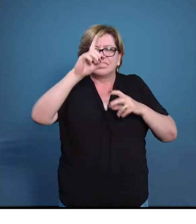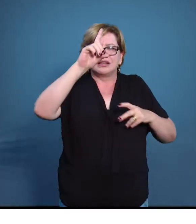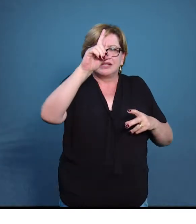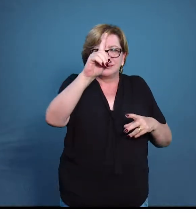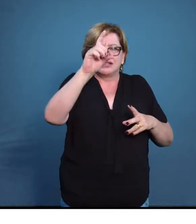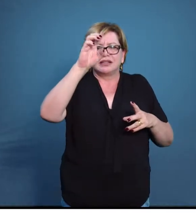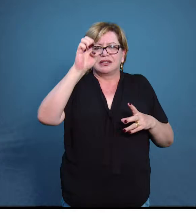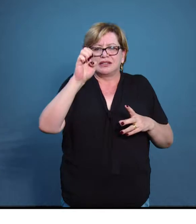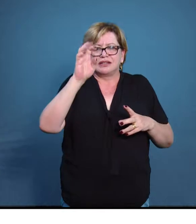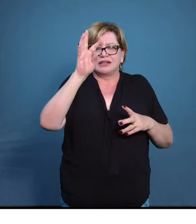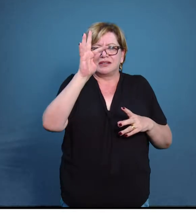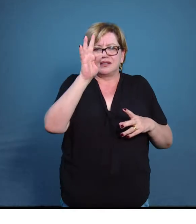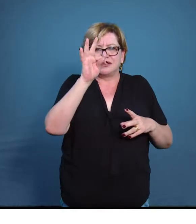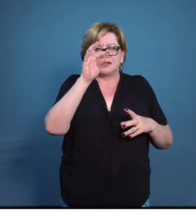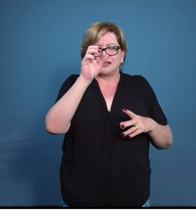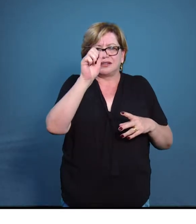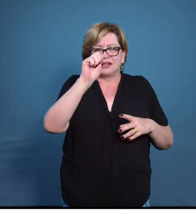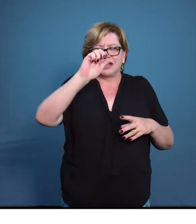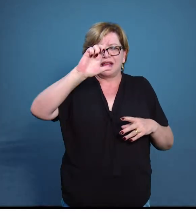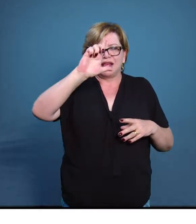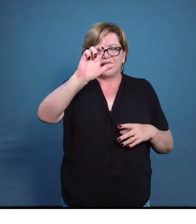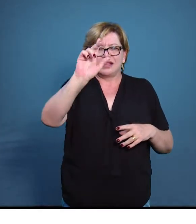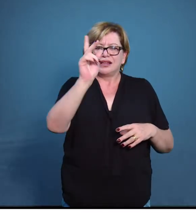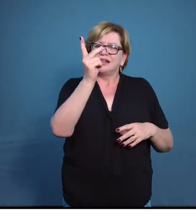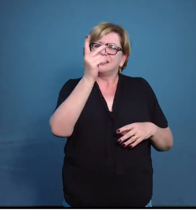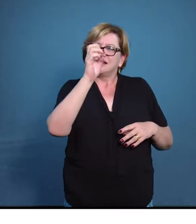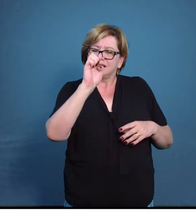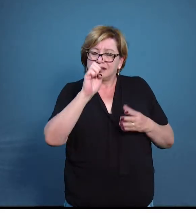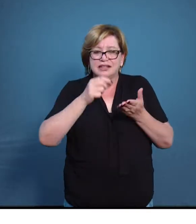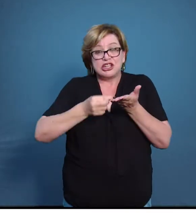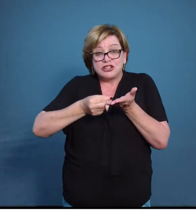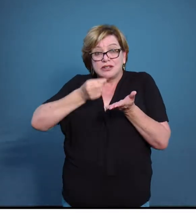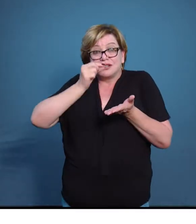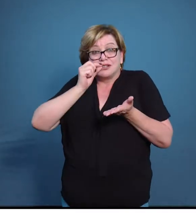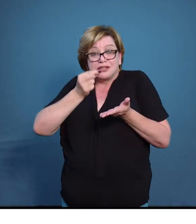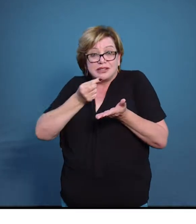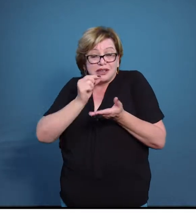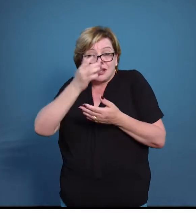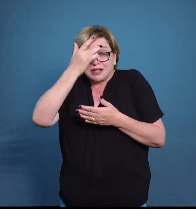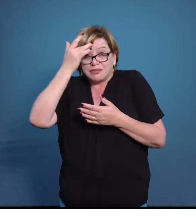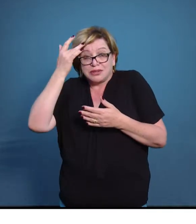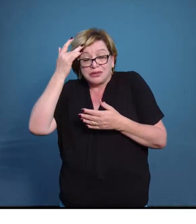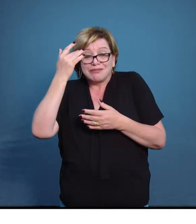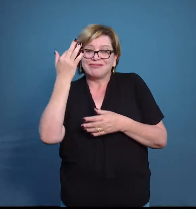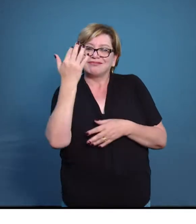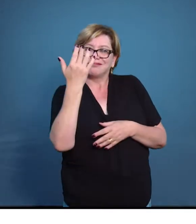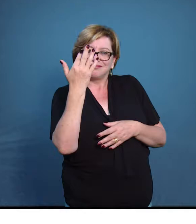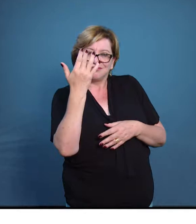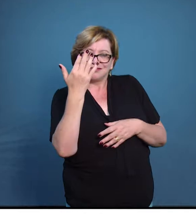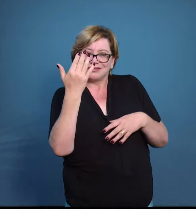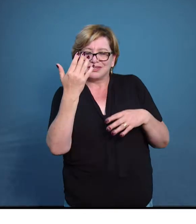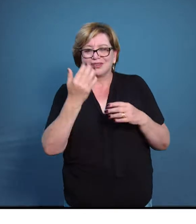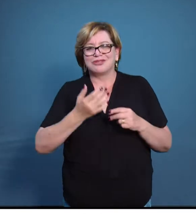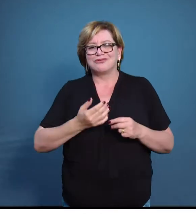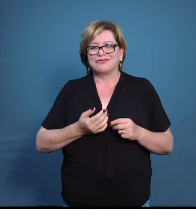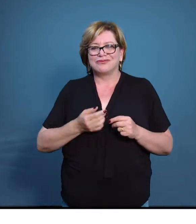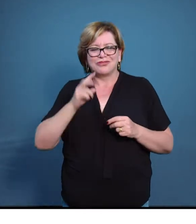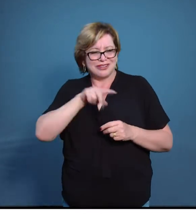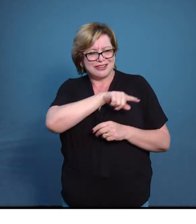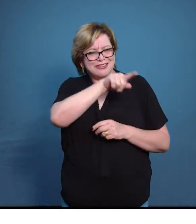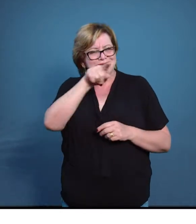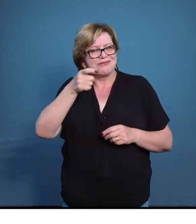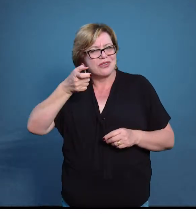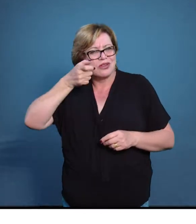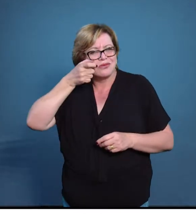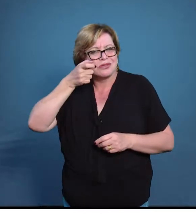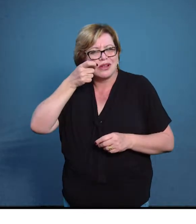detalhe, a cada xícara, a cada pessoa, a cada mão. Observe todas as cores.